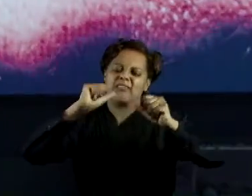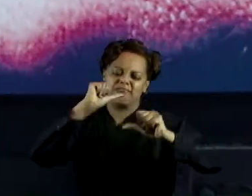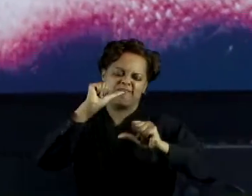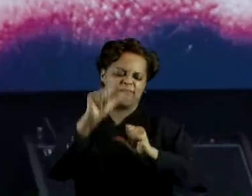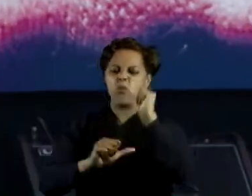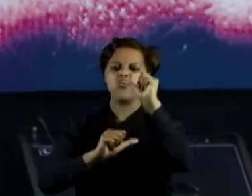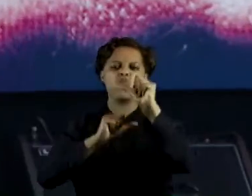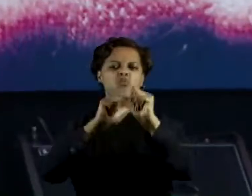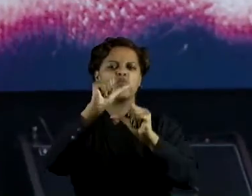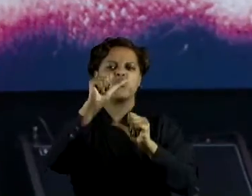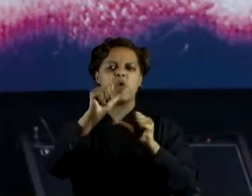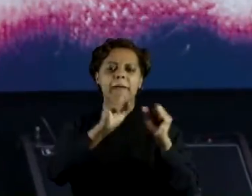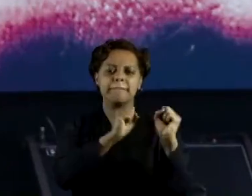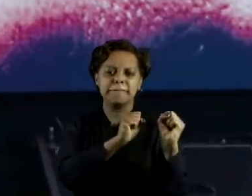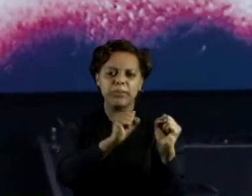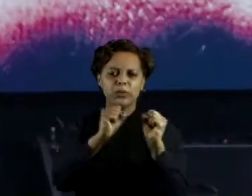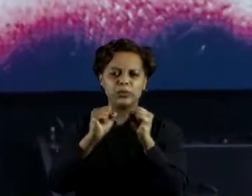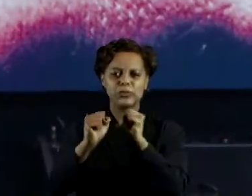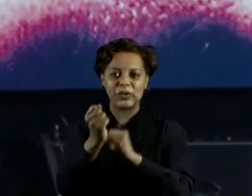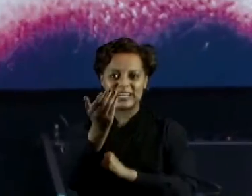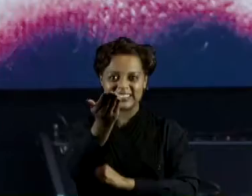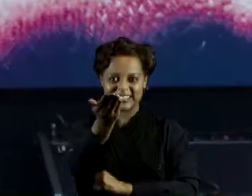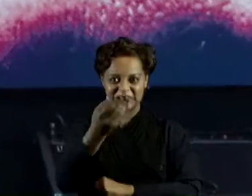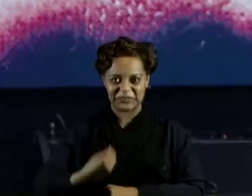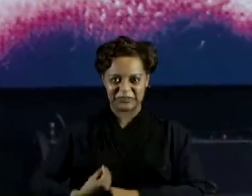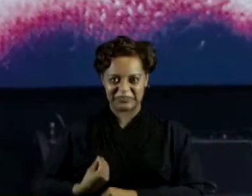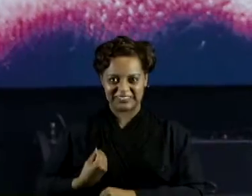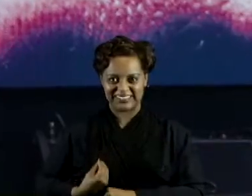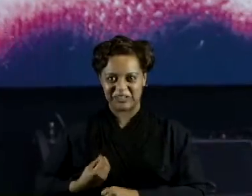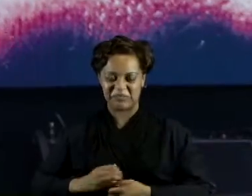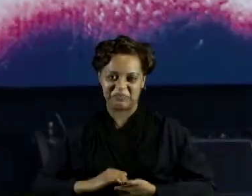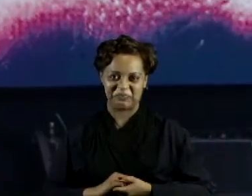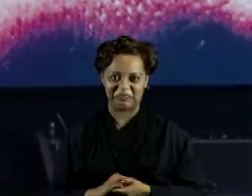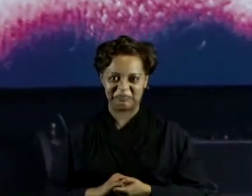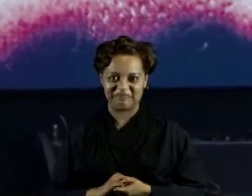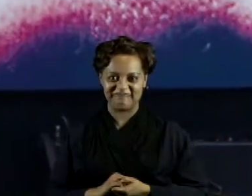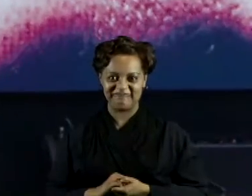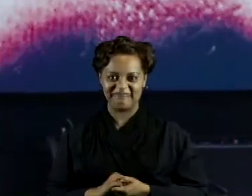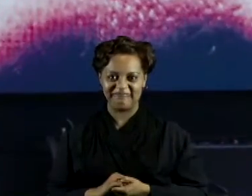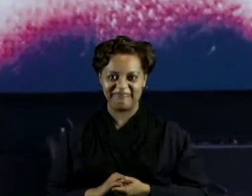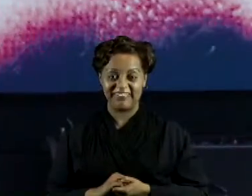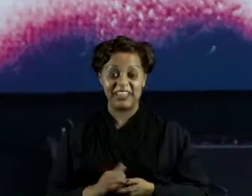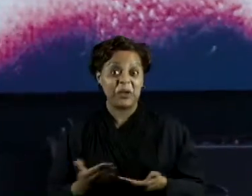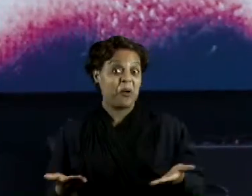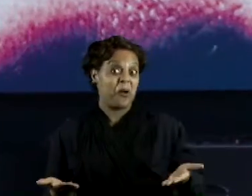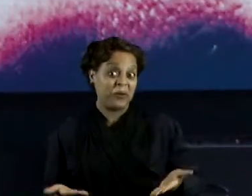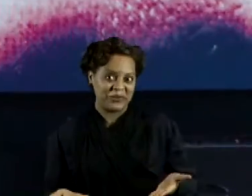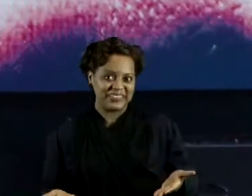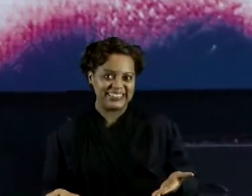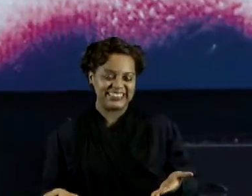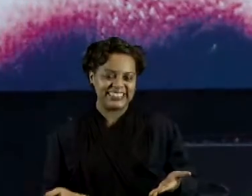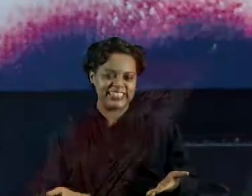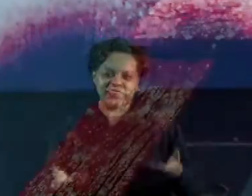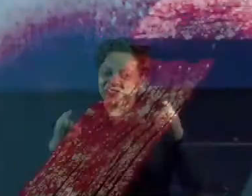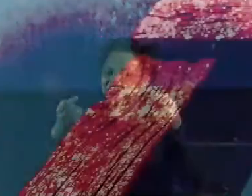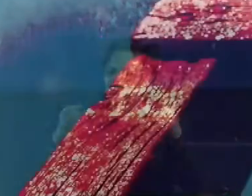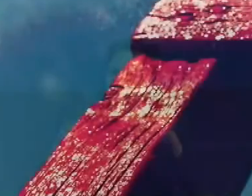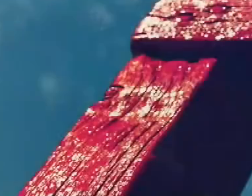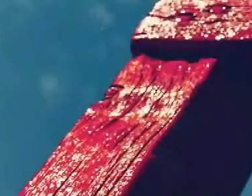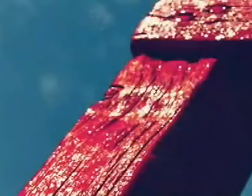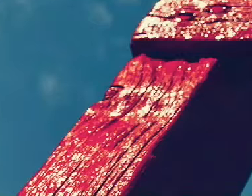transformadora, poderosa. Por isso, eu quero falar para vocês hoje sobre o